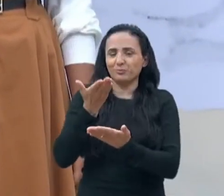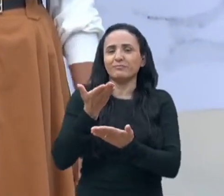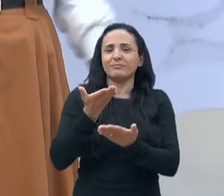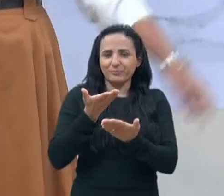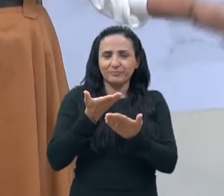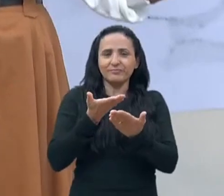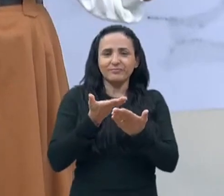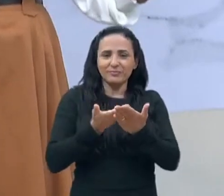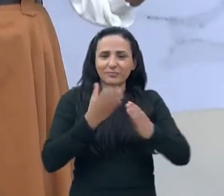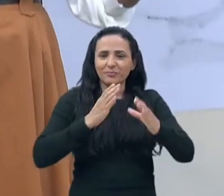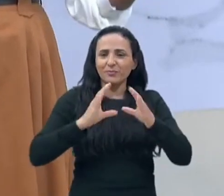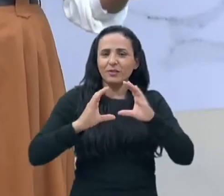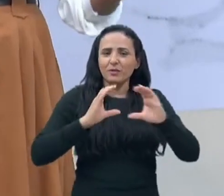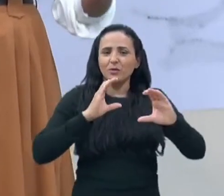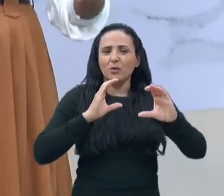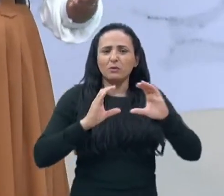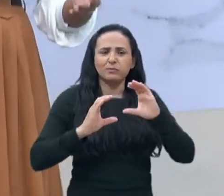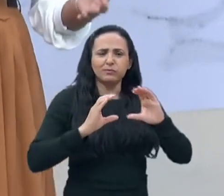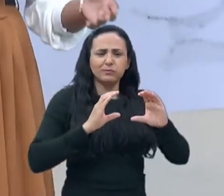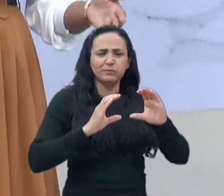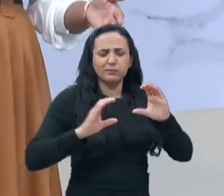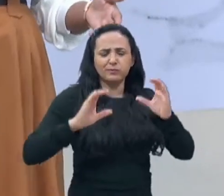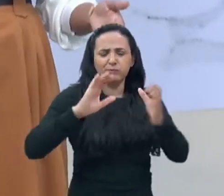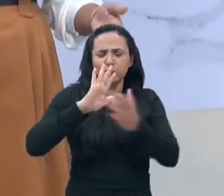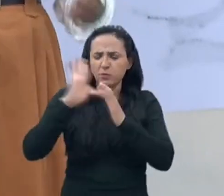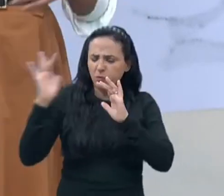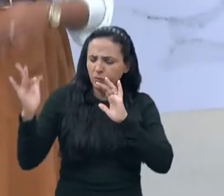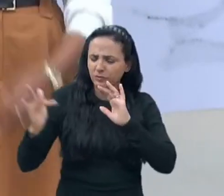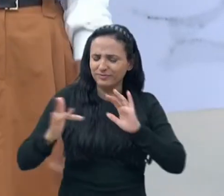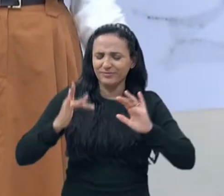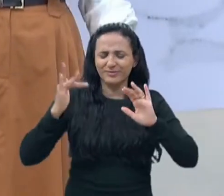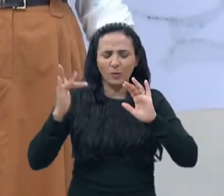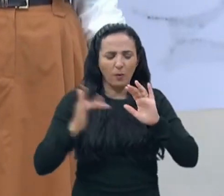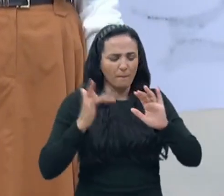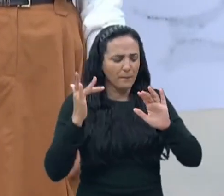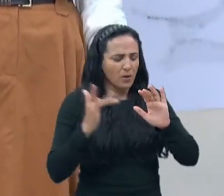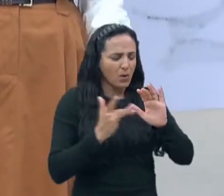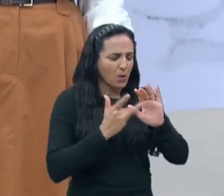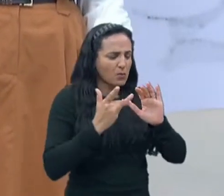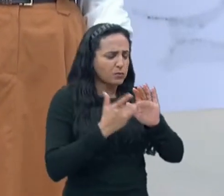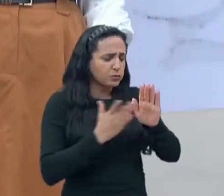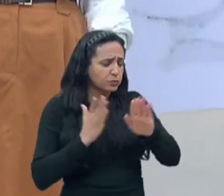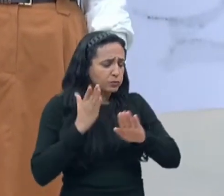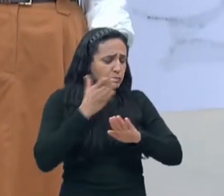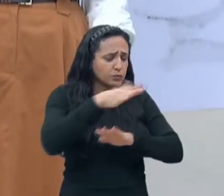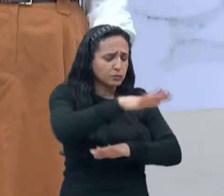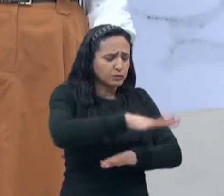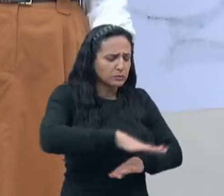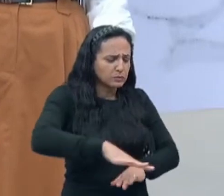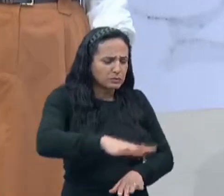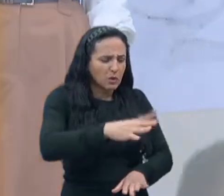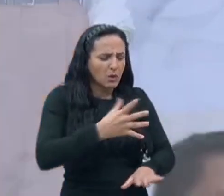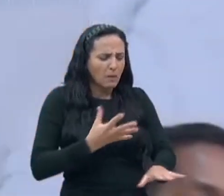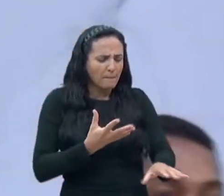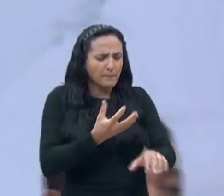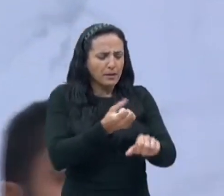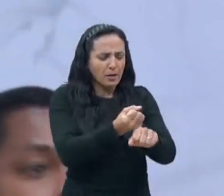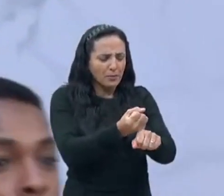acredita, assim como ele foi em meio ao deserto com Ismael